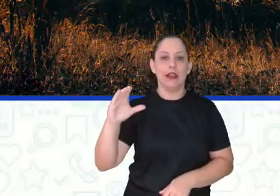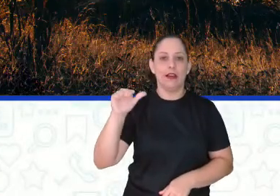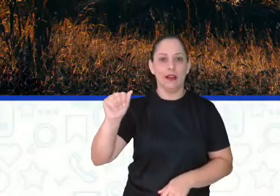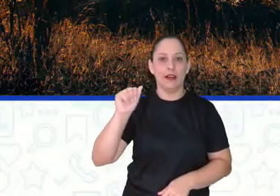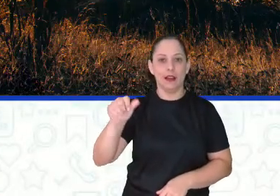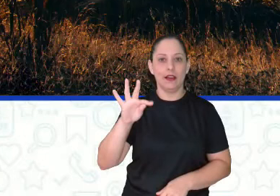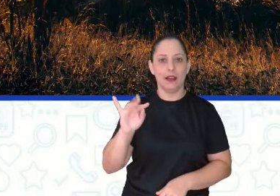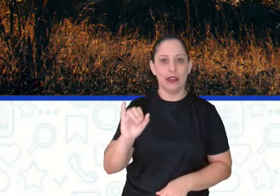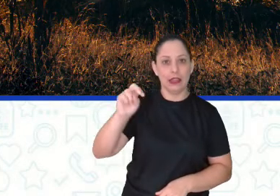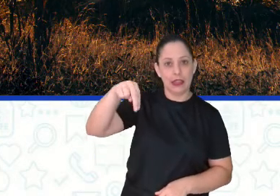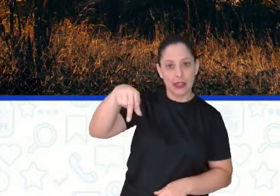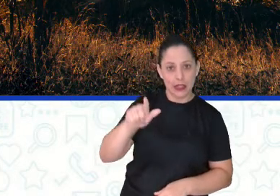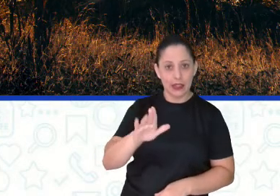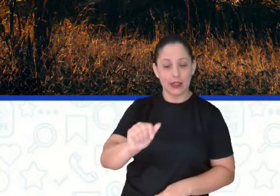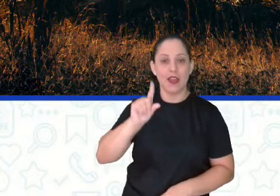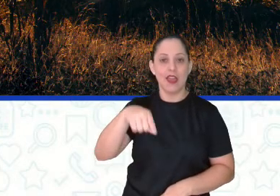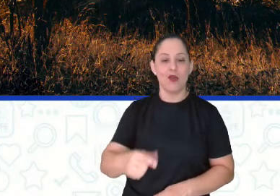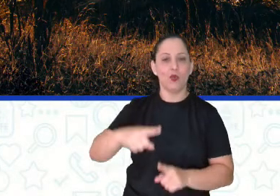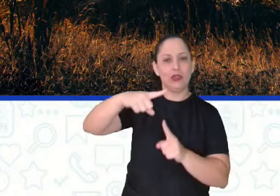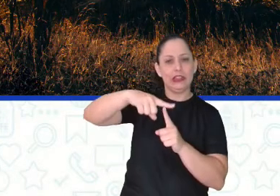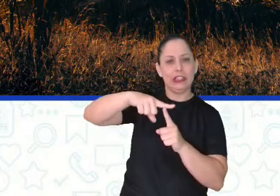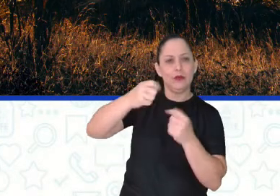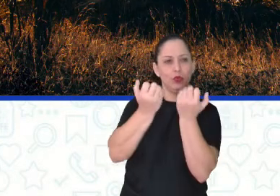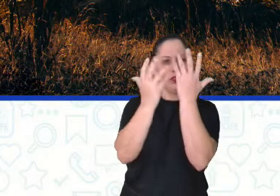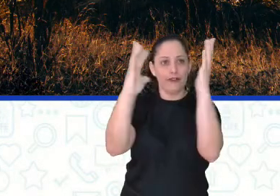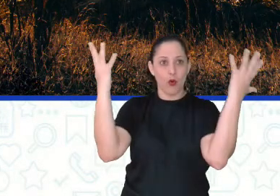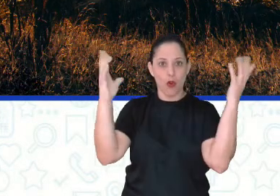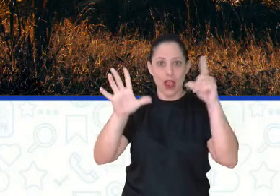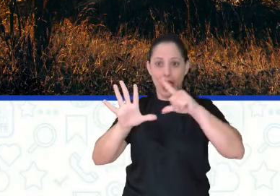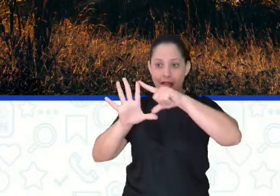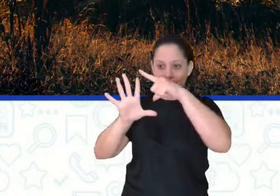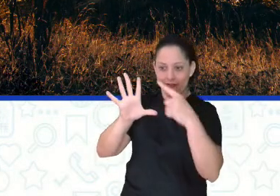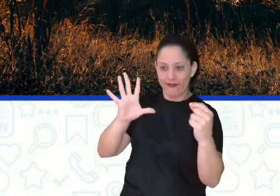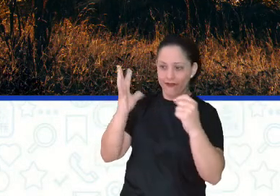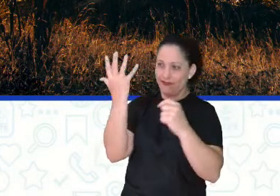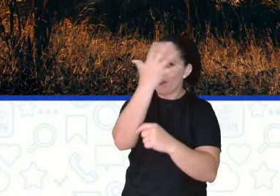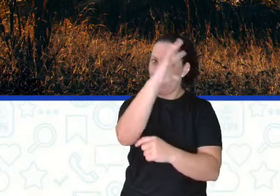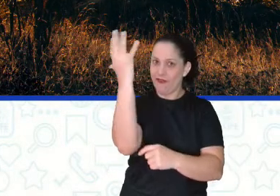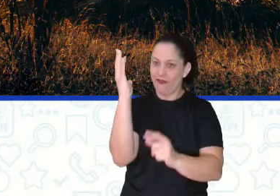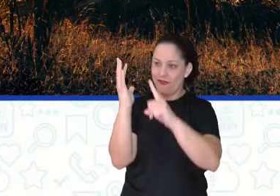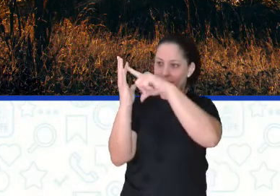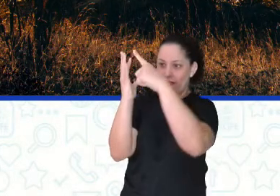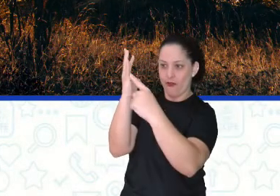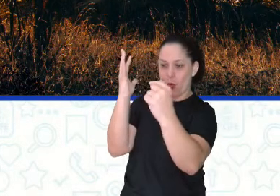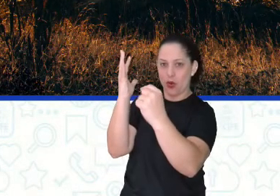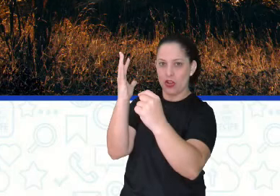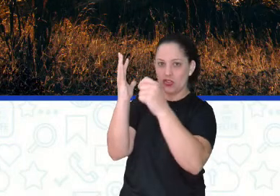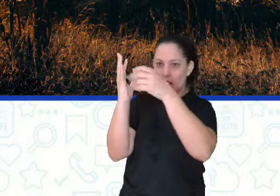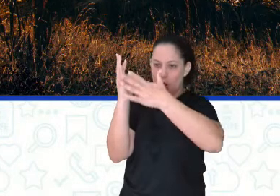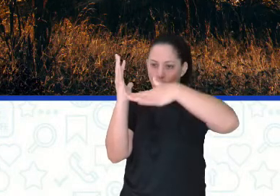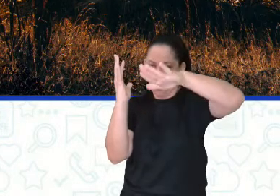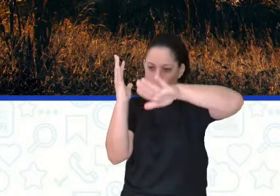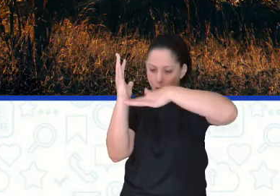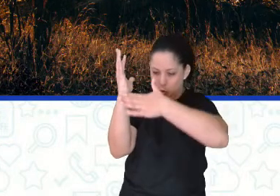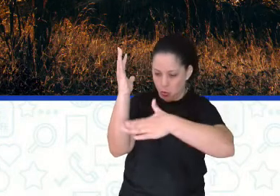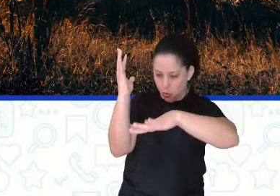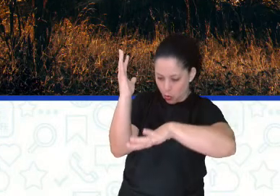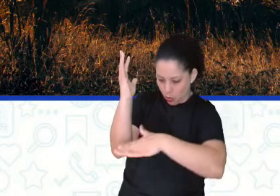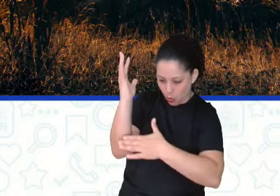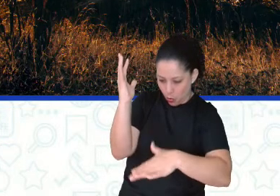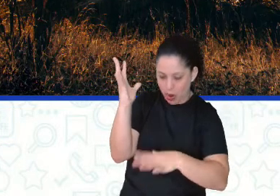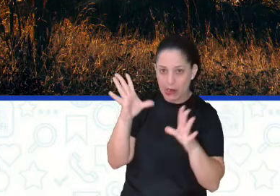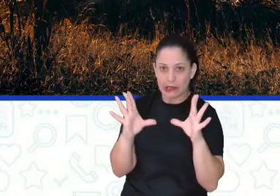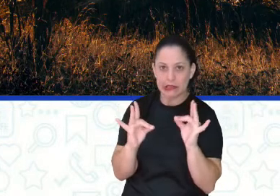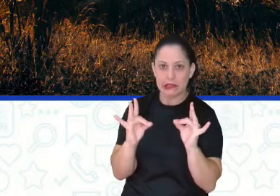vegetação desse ecossistema, né, cujas folhas caem no período da seca. Então, como em